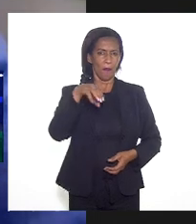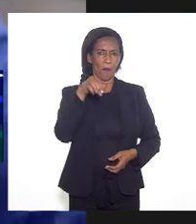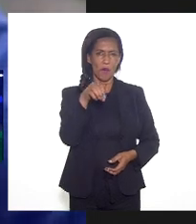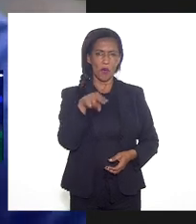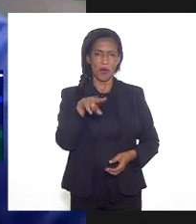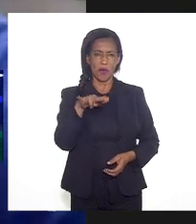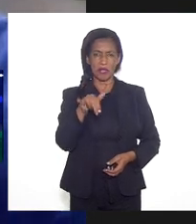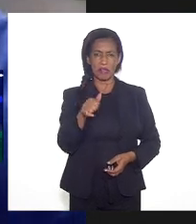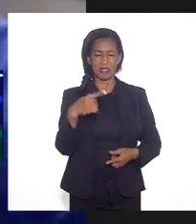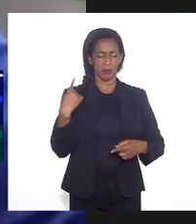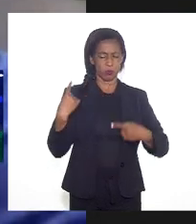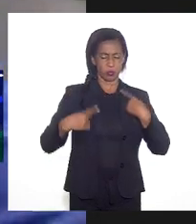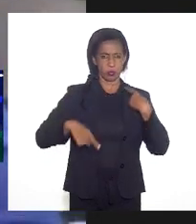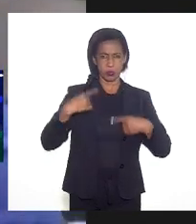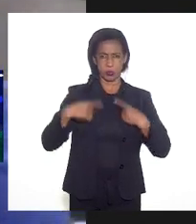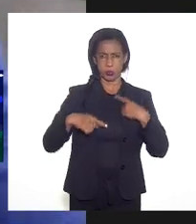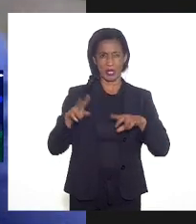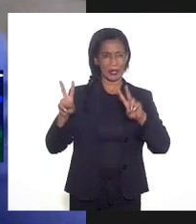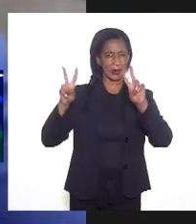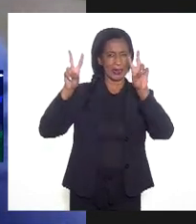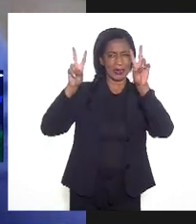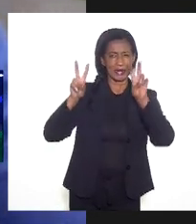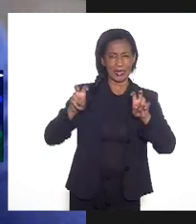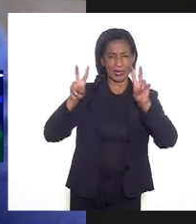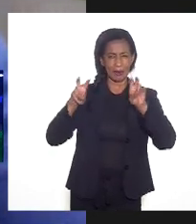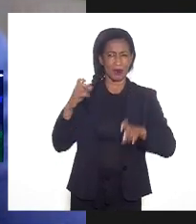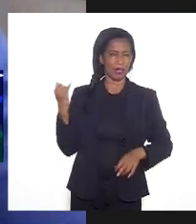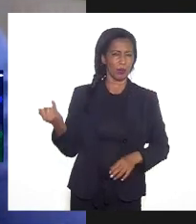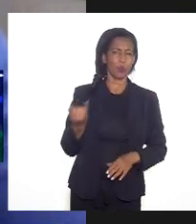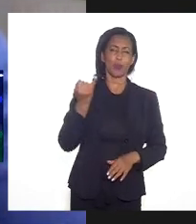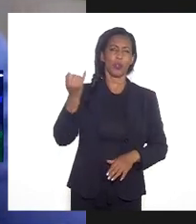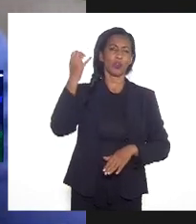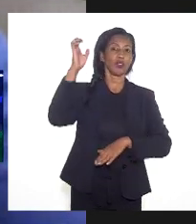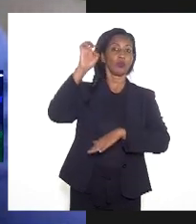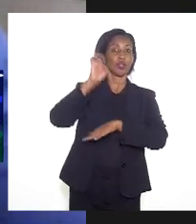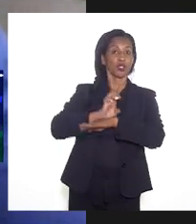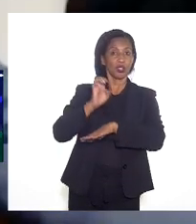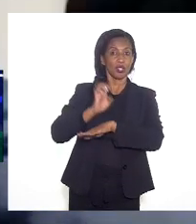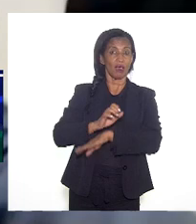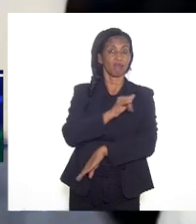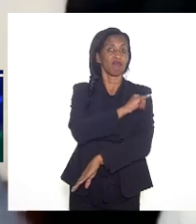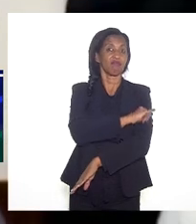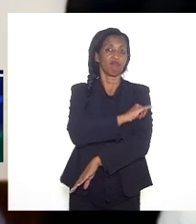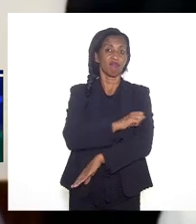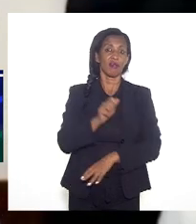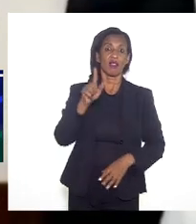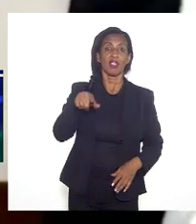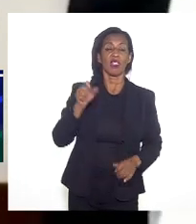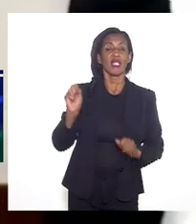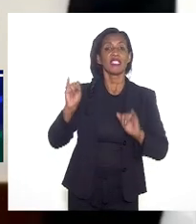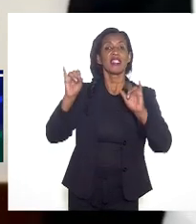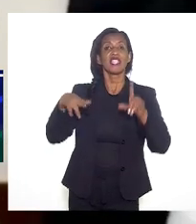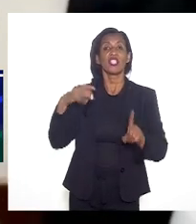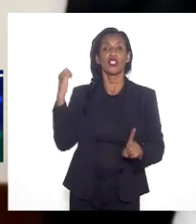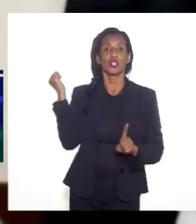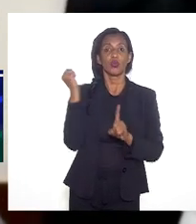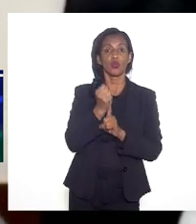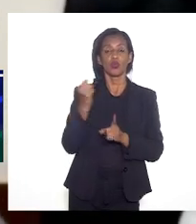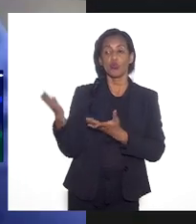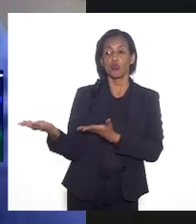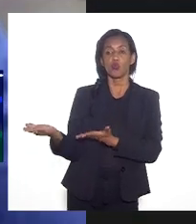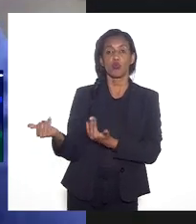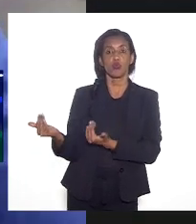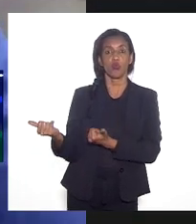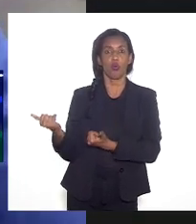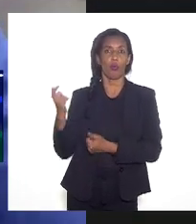debate um tema tão fundamental e importante para o Estado do Rio de Janeiro, que é, sim, o genocídio da nossa juventude